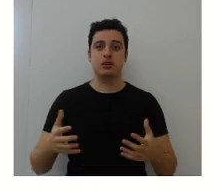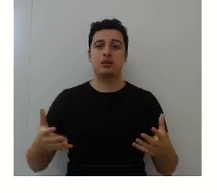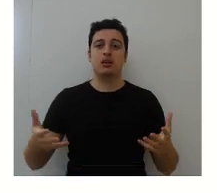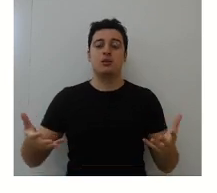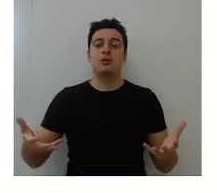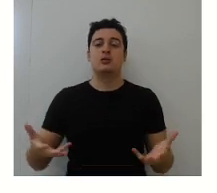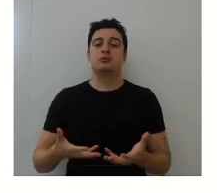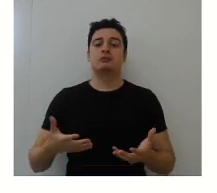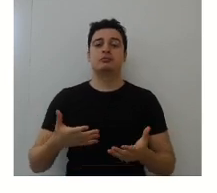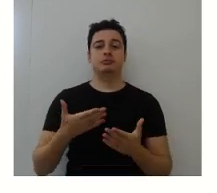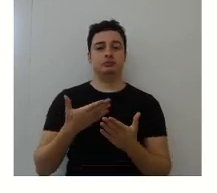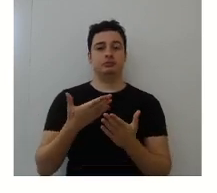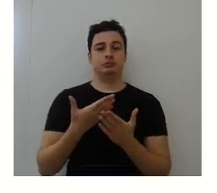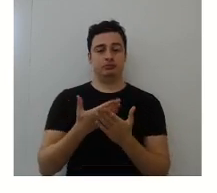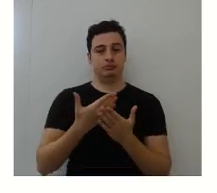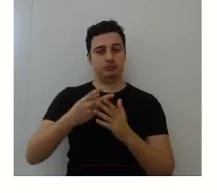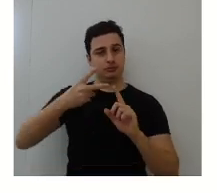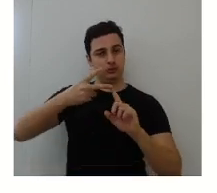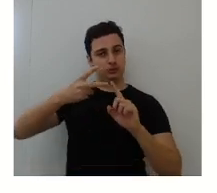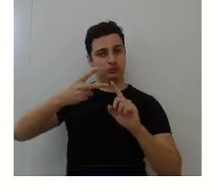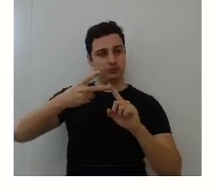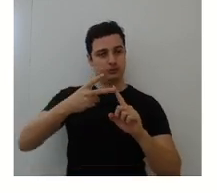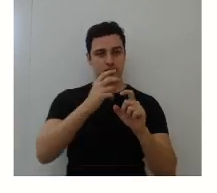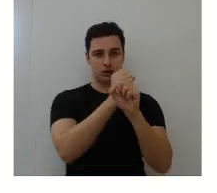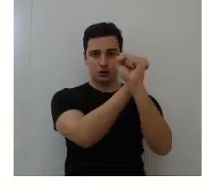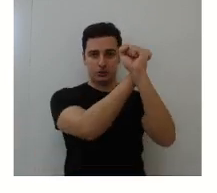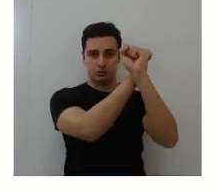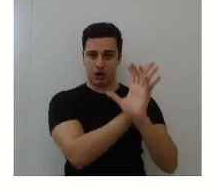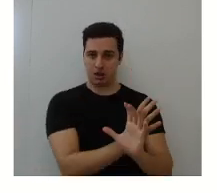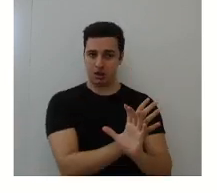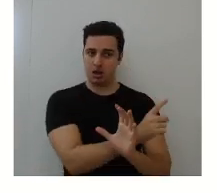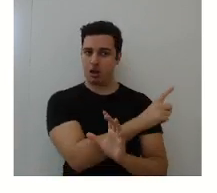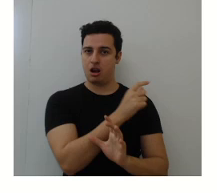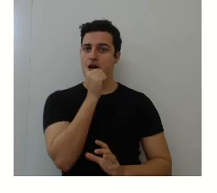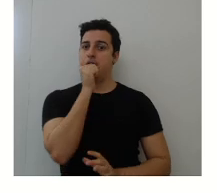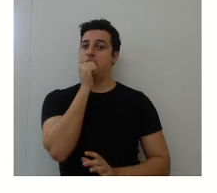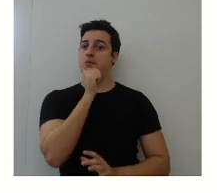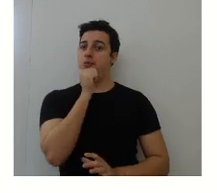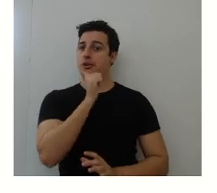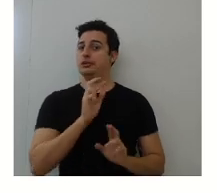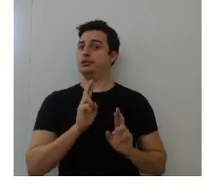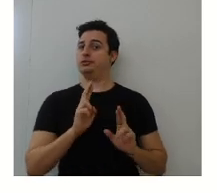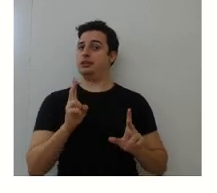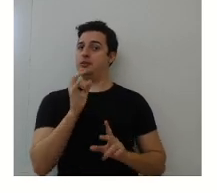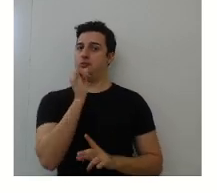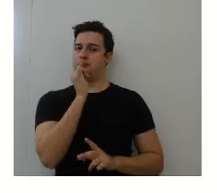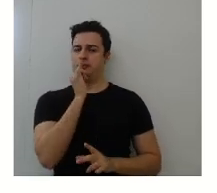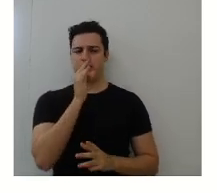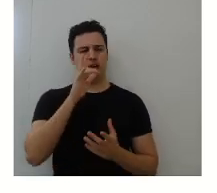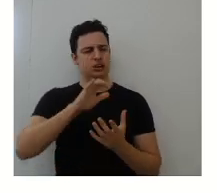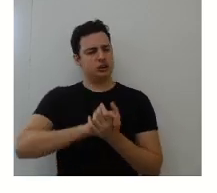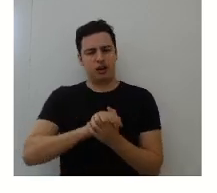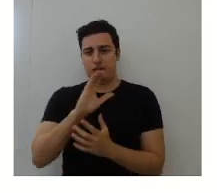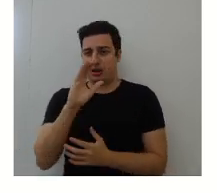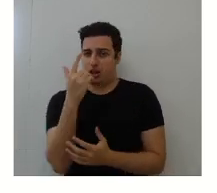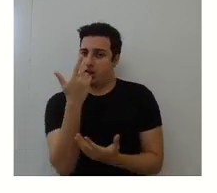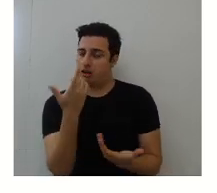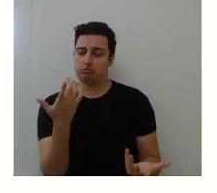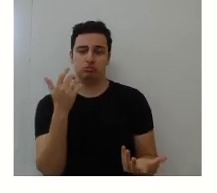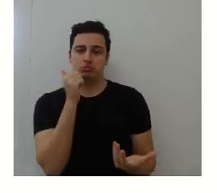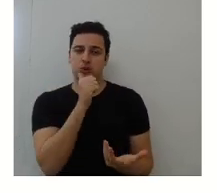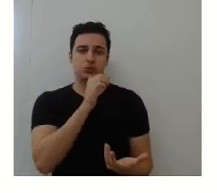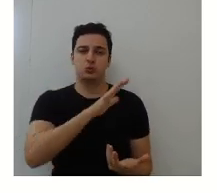Esparta, a mulher tinha uma outra função, não é? Por exemplo, a mulher ela casava, lógico, como todas as